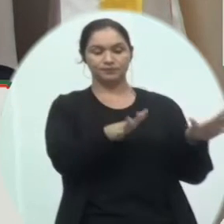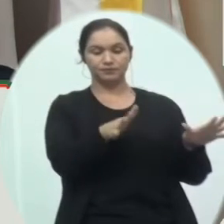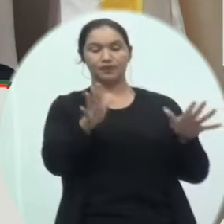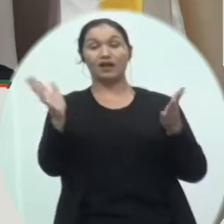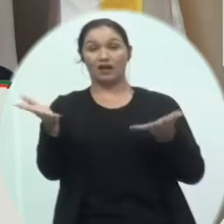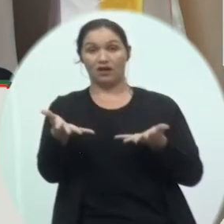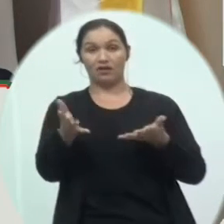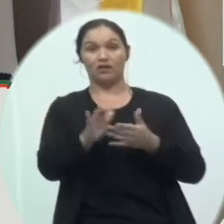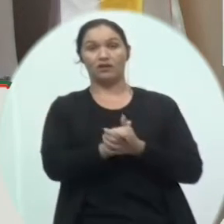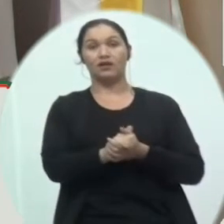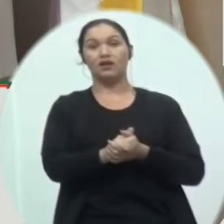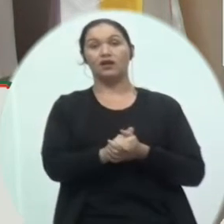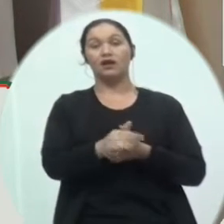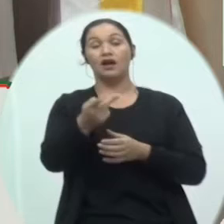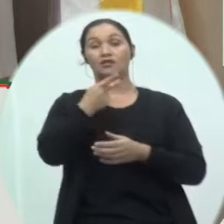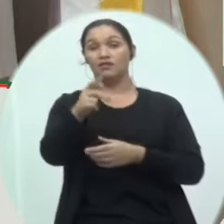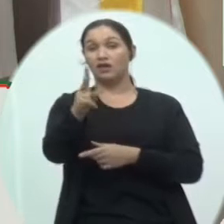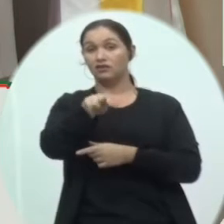Ademir Nonato,